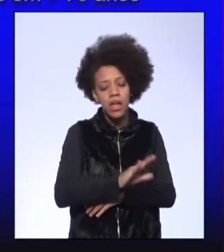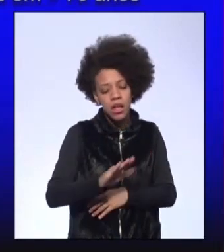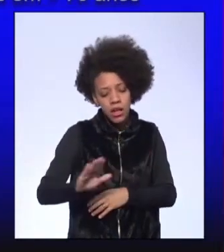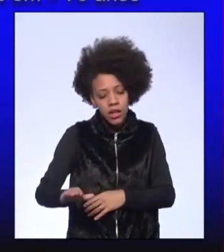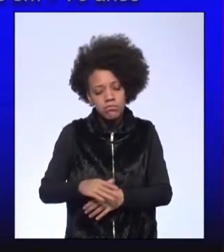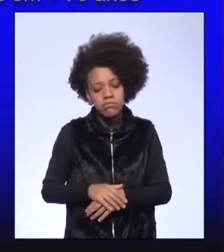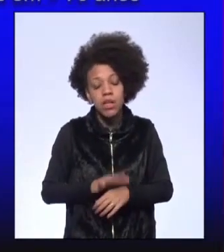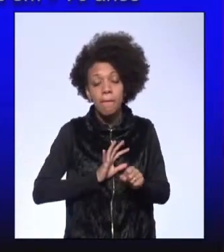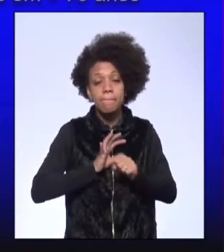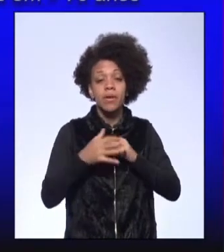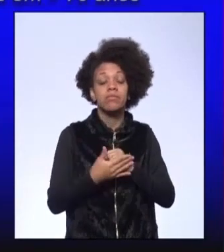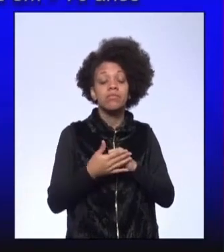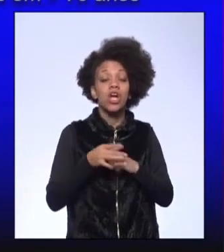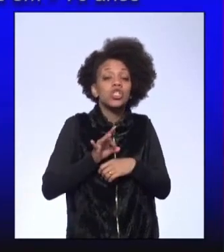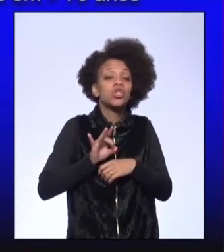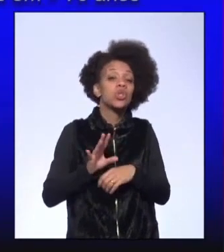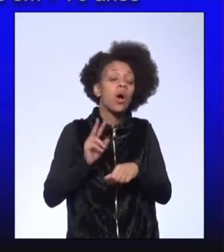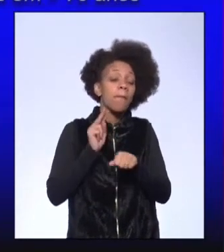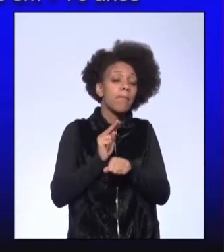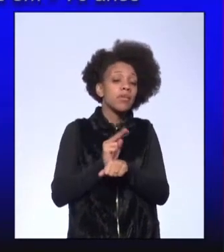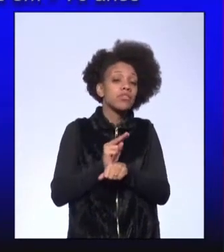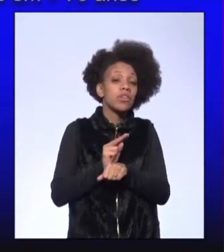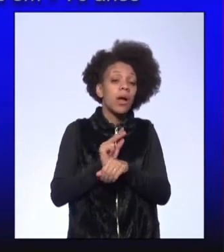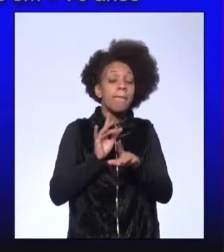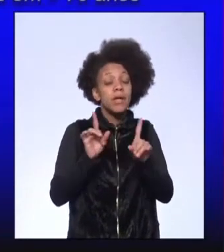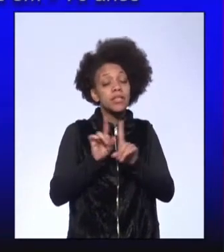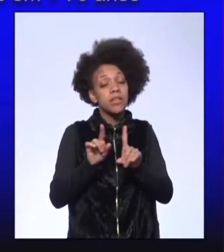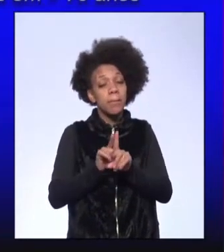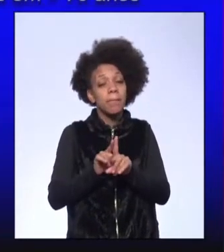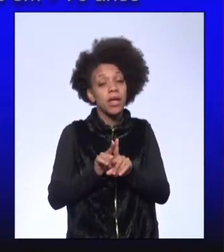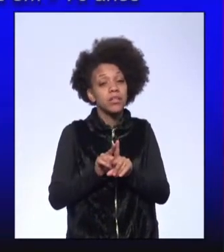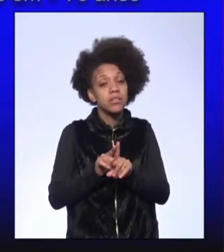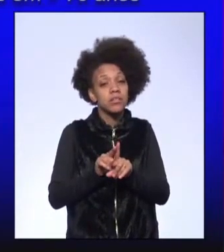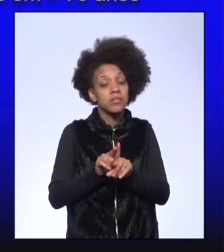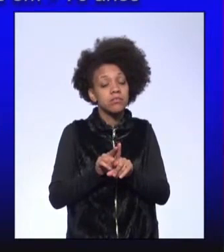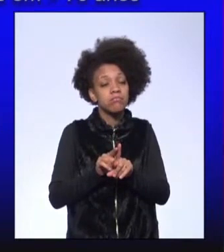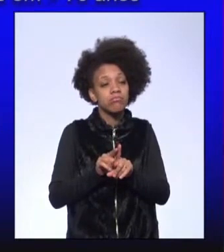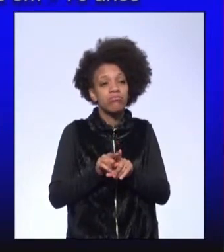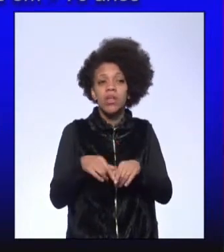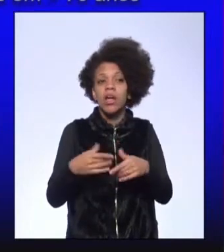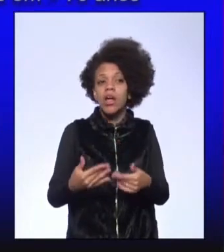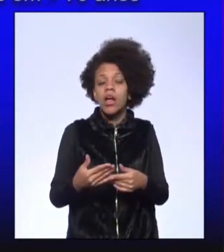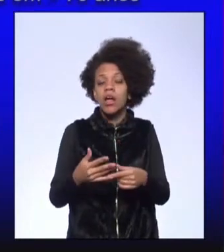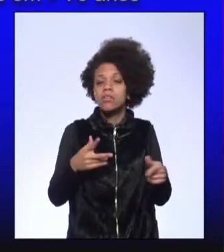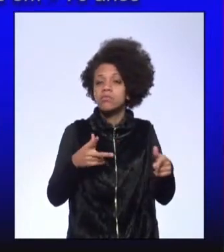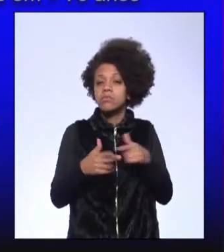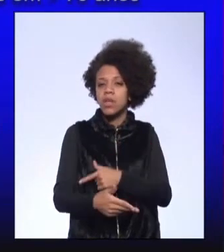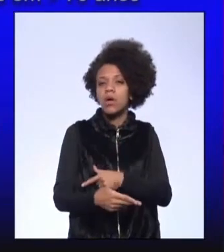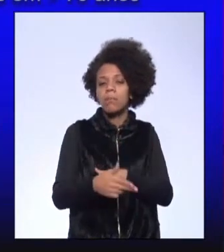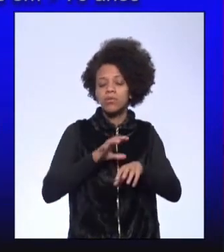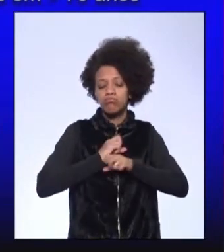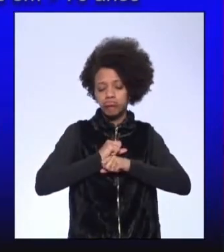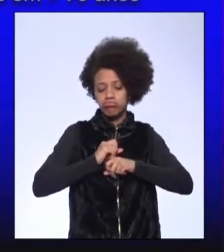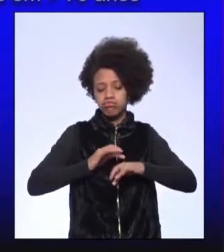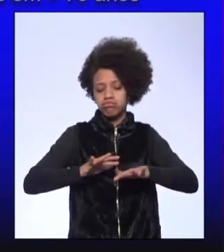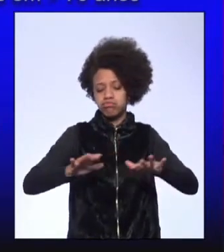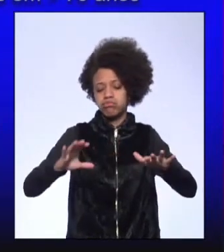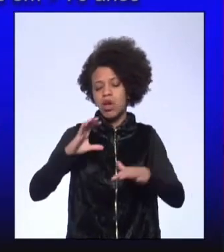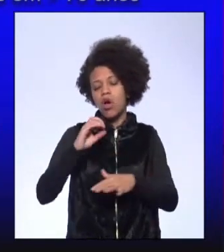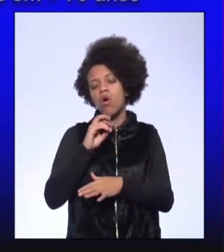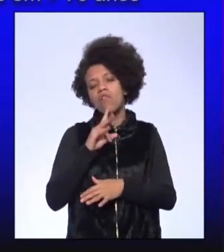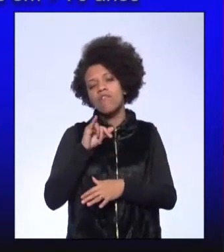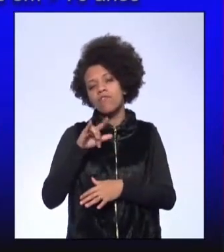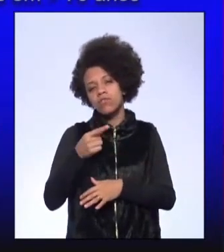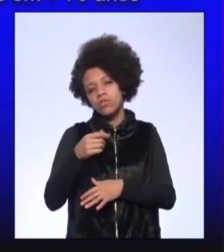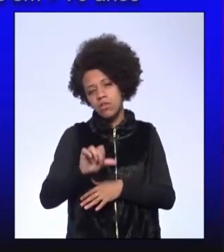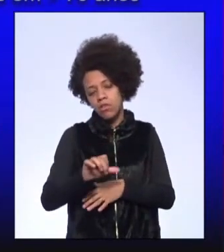para a influenza, não só por protegê-las, mas também por, vamos dizer, interromper a transmissão do vírus influenza na